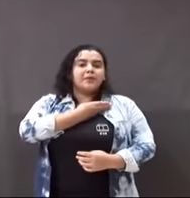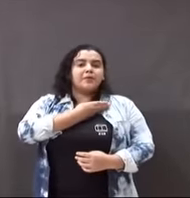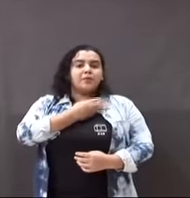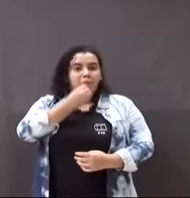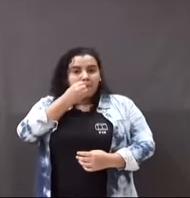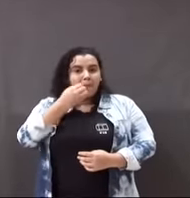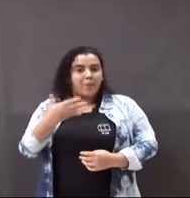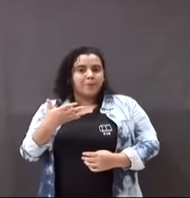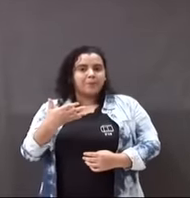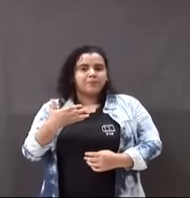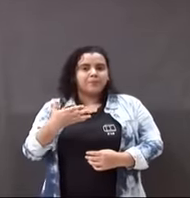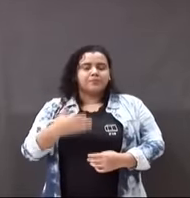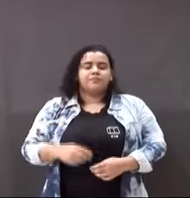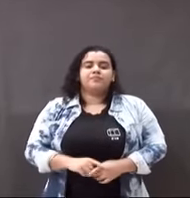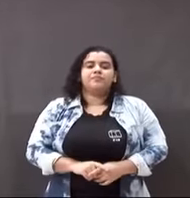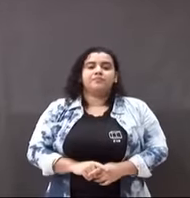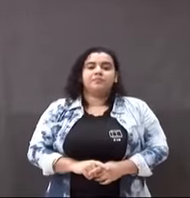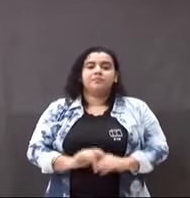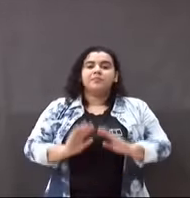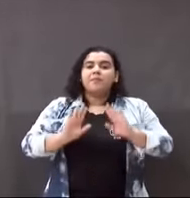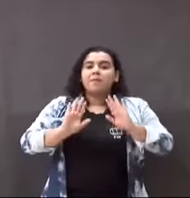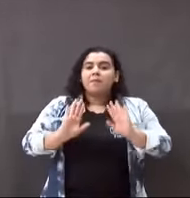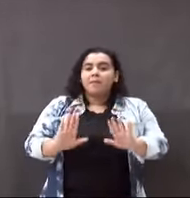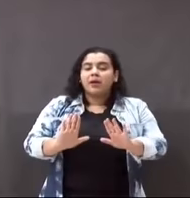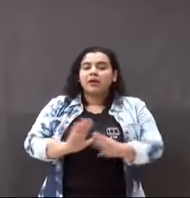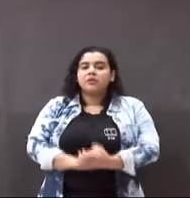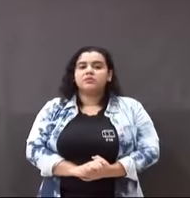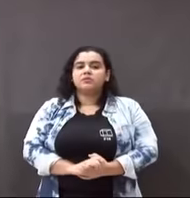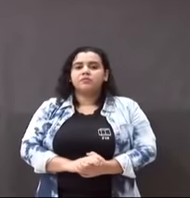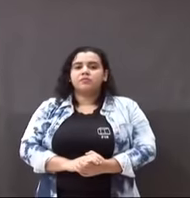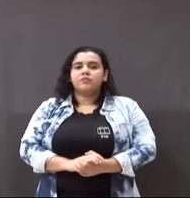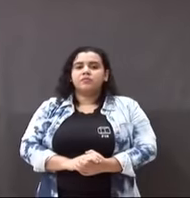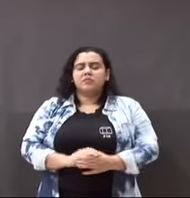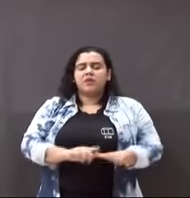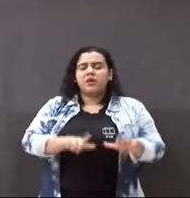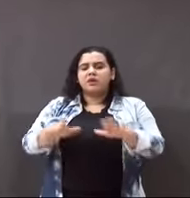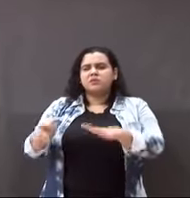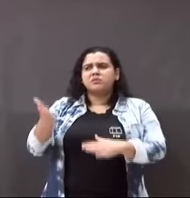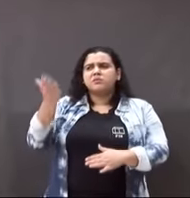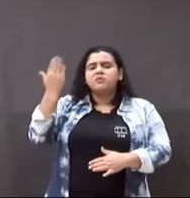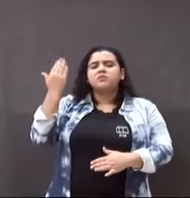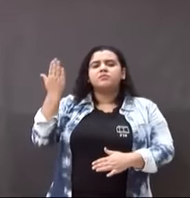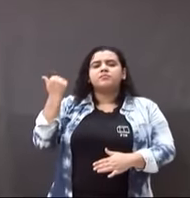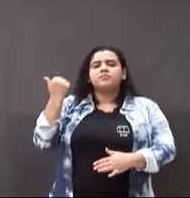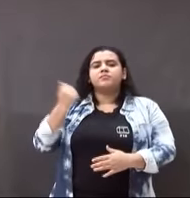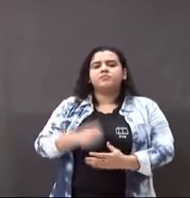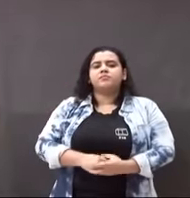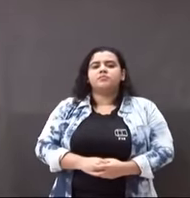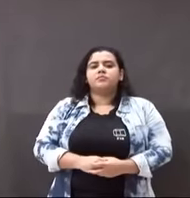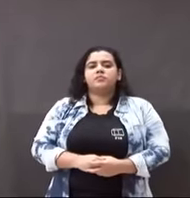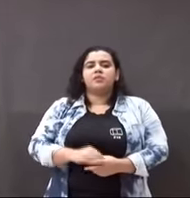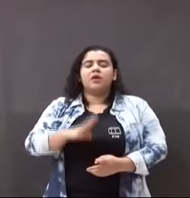Deus me deu há uma semana a amizade do nobre pastor Sidney, ali de Apucarana,